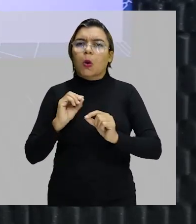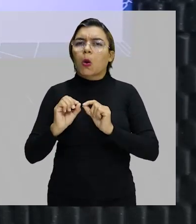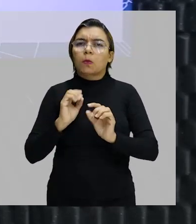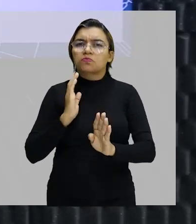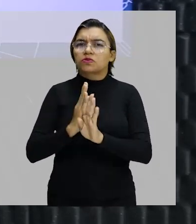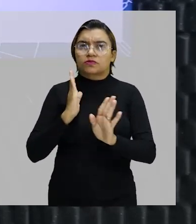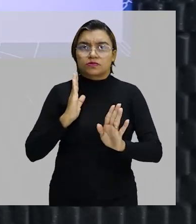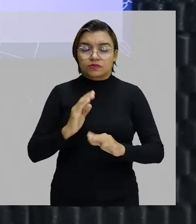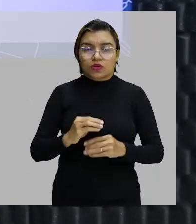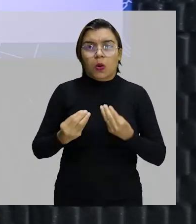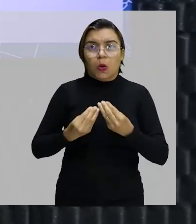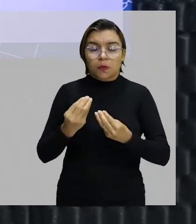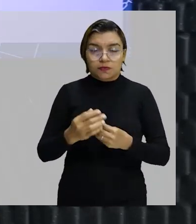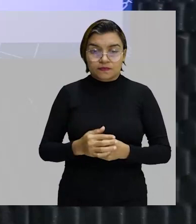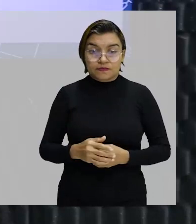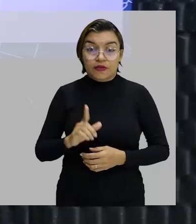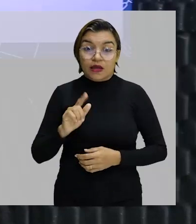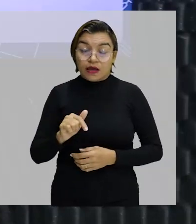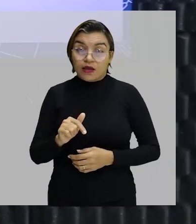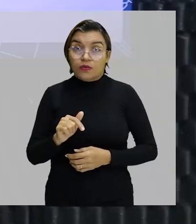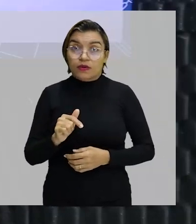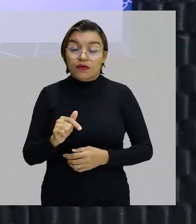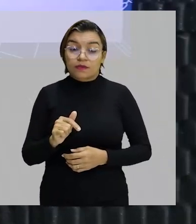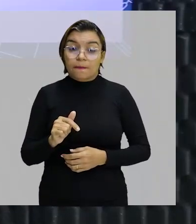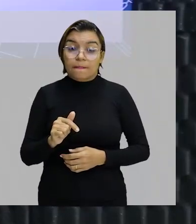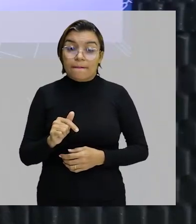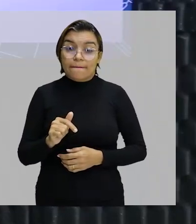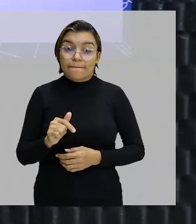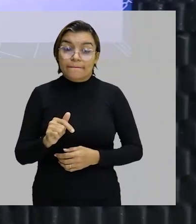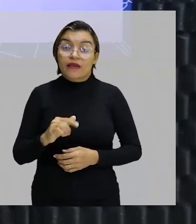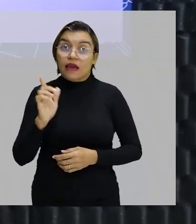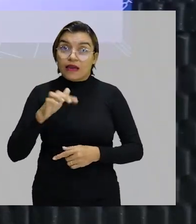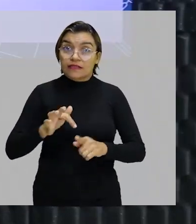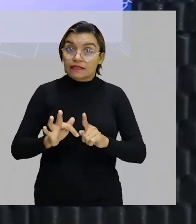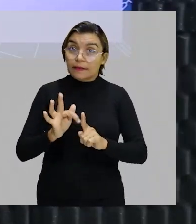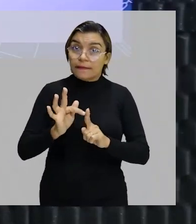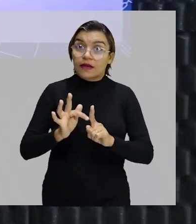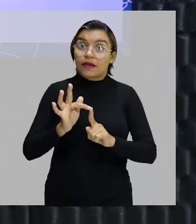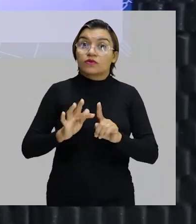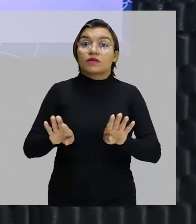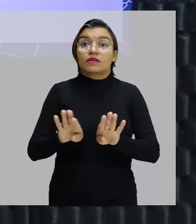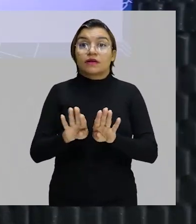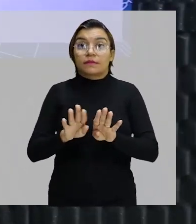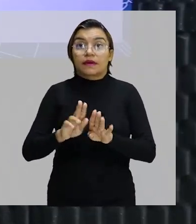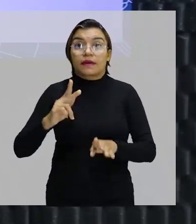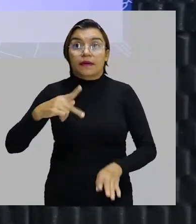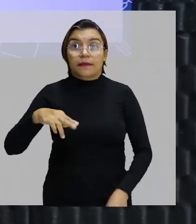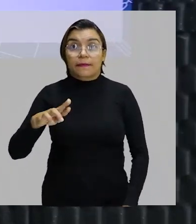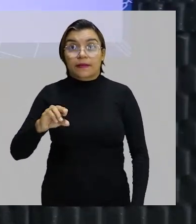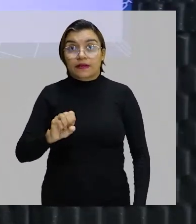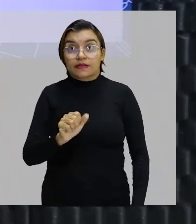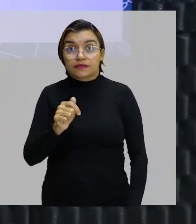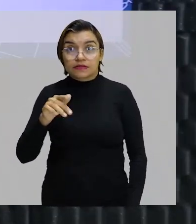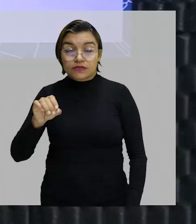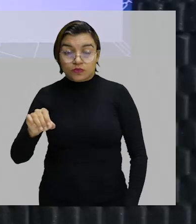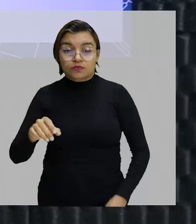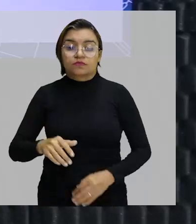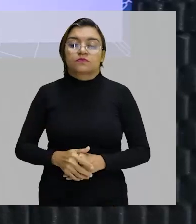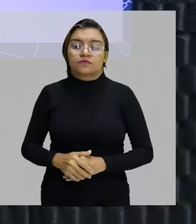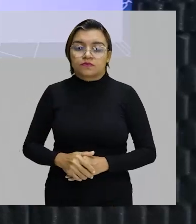273? São as condições normais de temperatura e pressão, são as condições